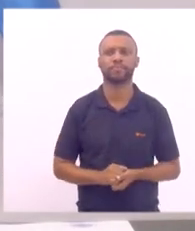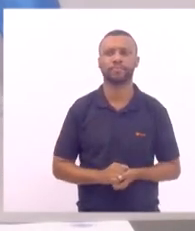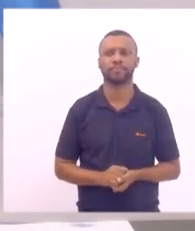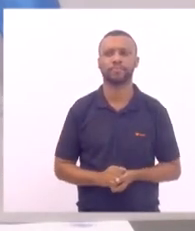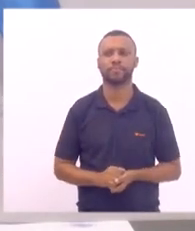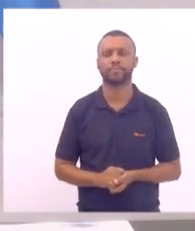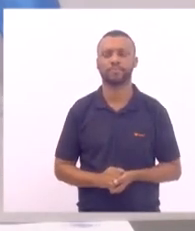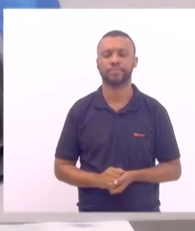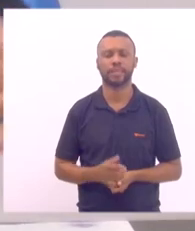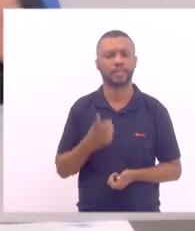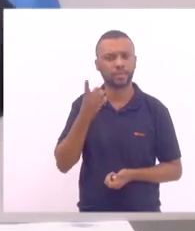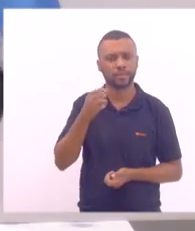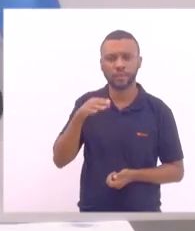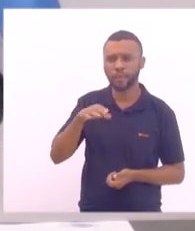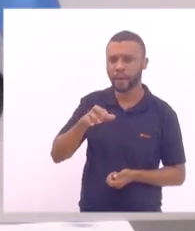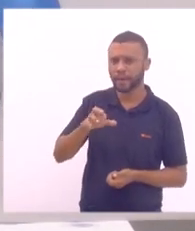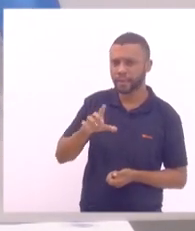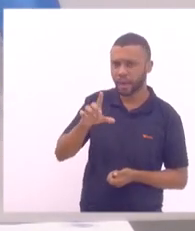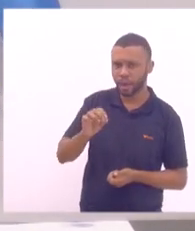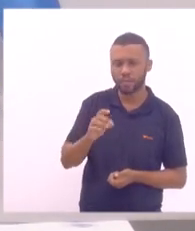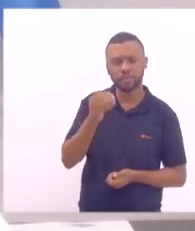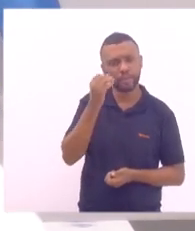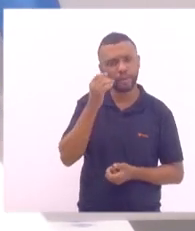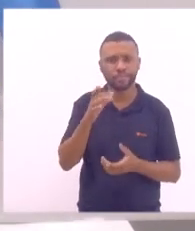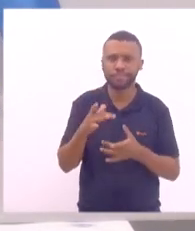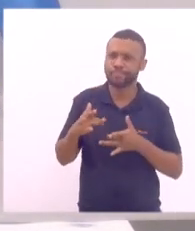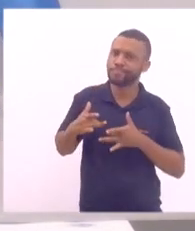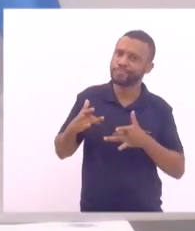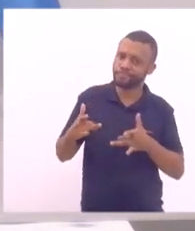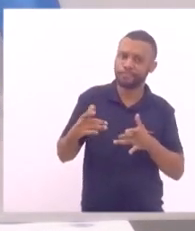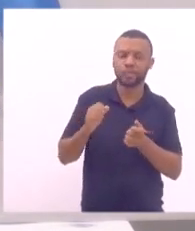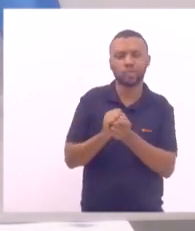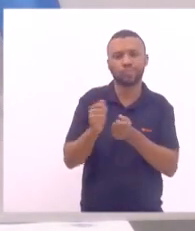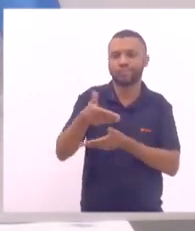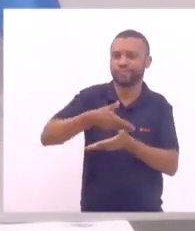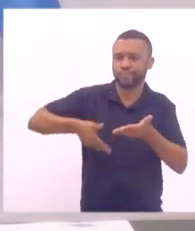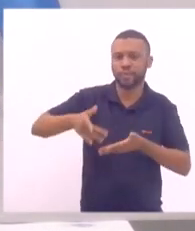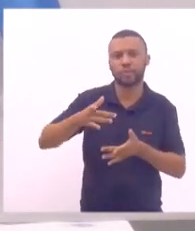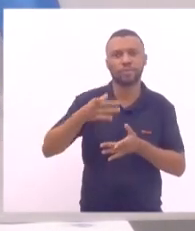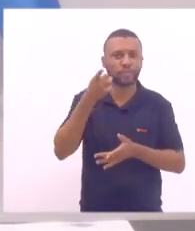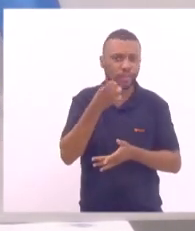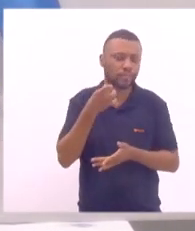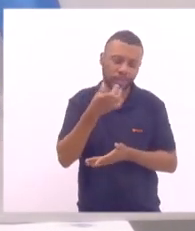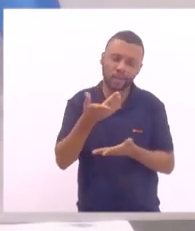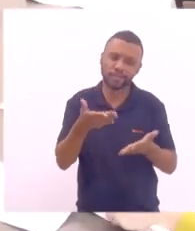Deputado Marcelo, vamos ter um pouquinho de boa vontade com os deputados.